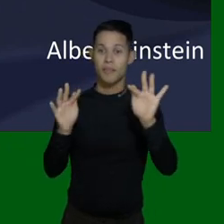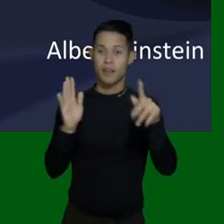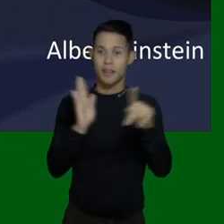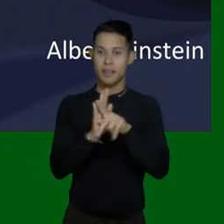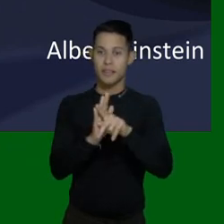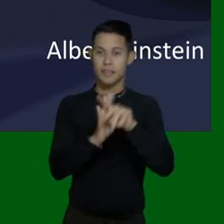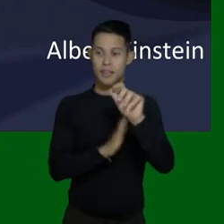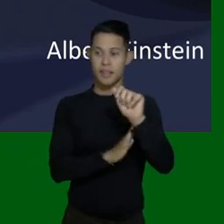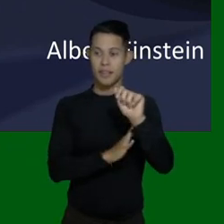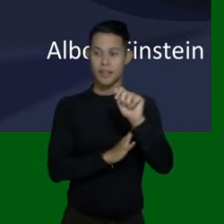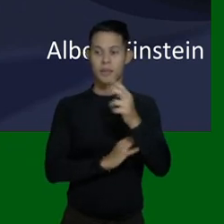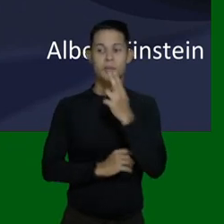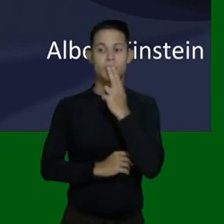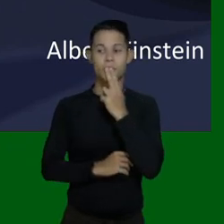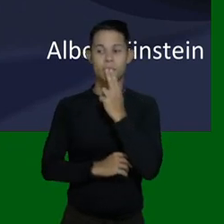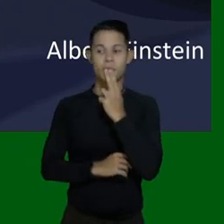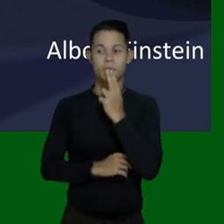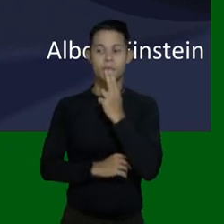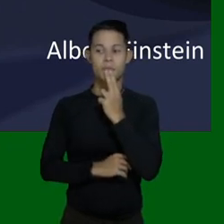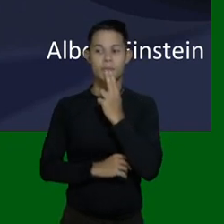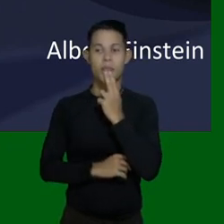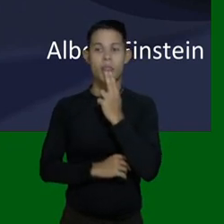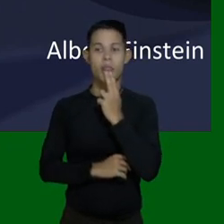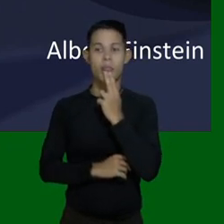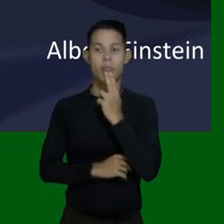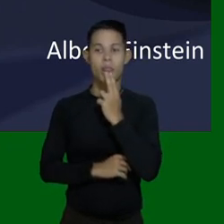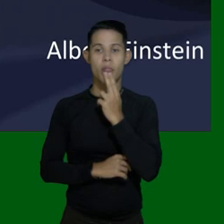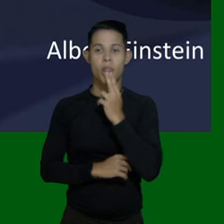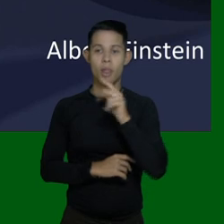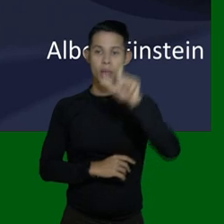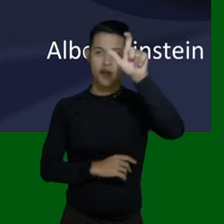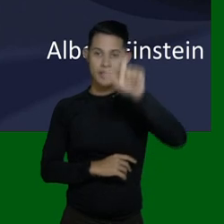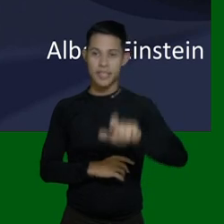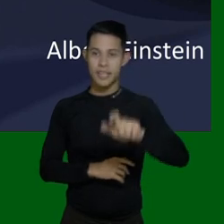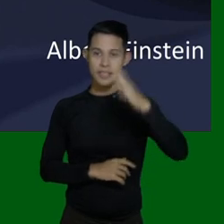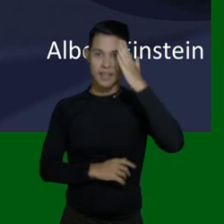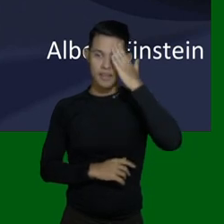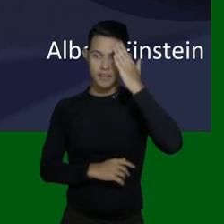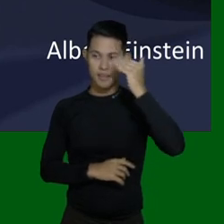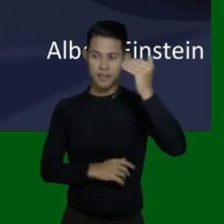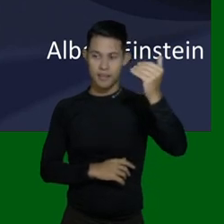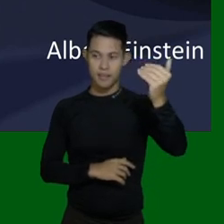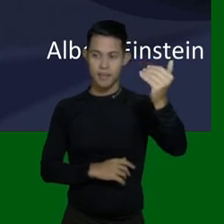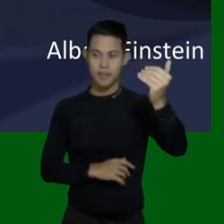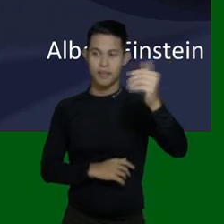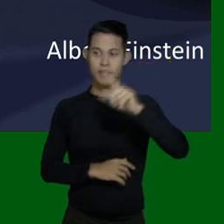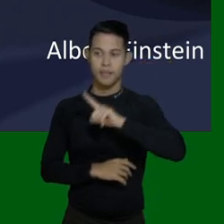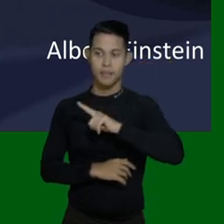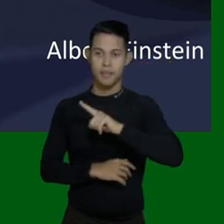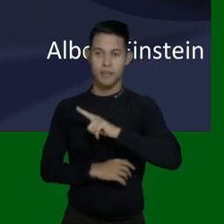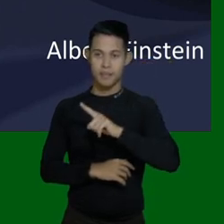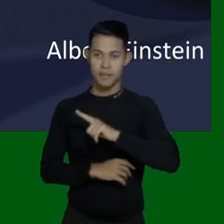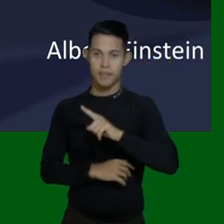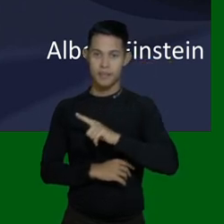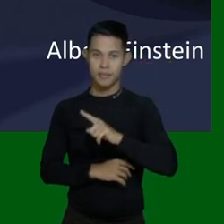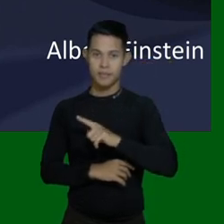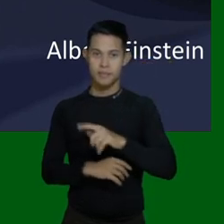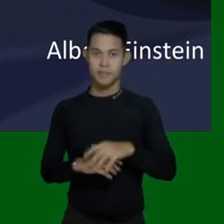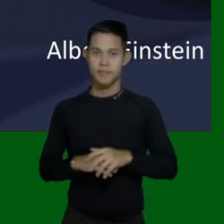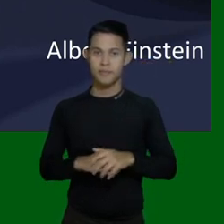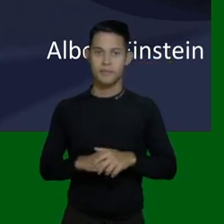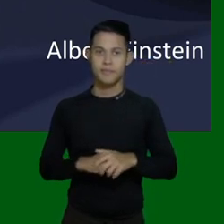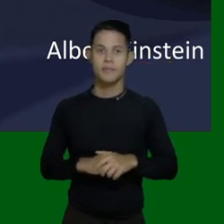outros eh pessoas né famosas que tem eu também mostro pras crianças outras